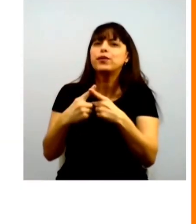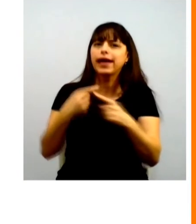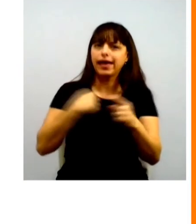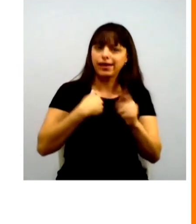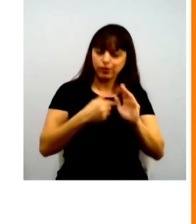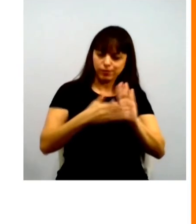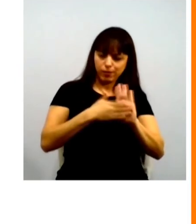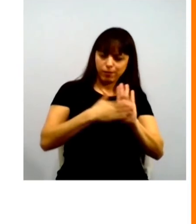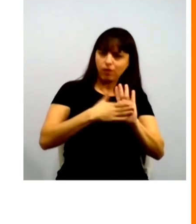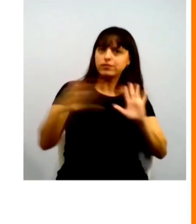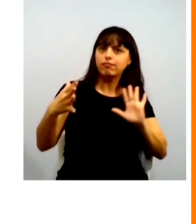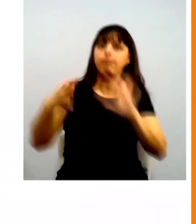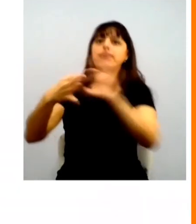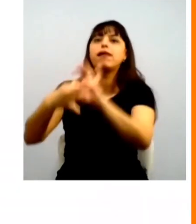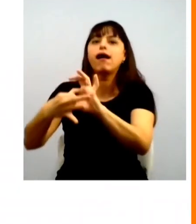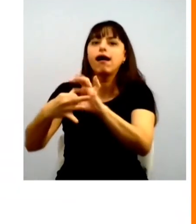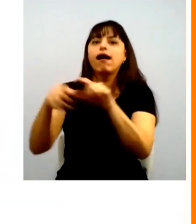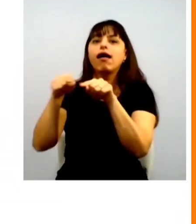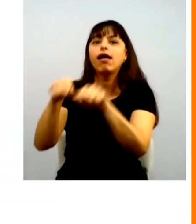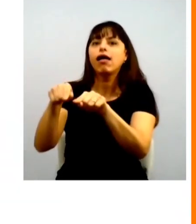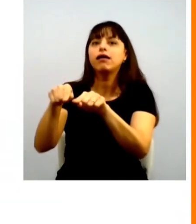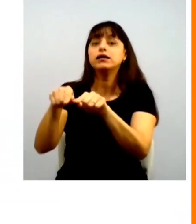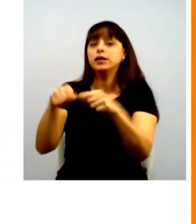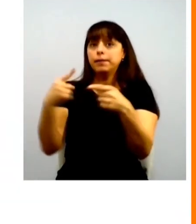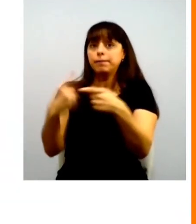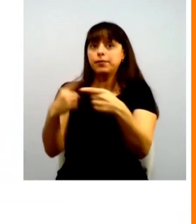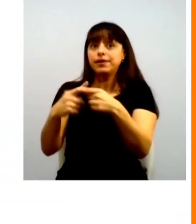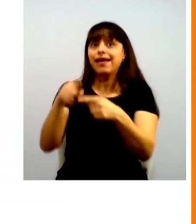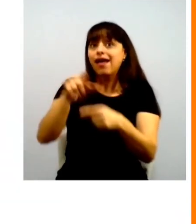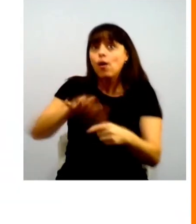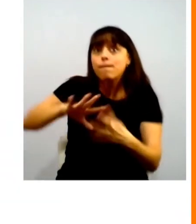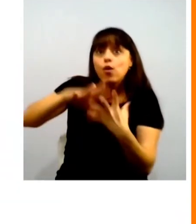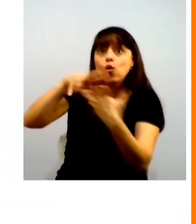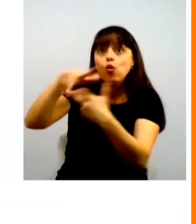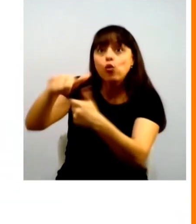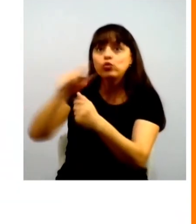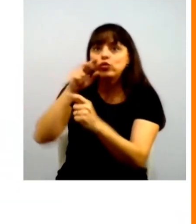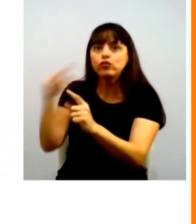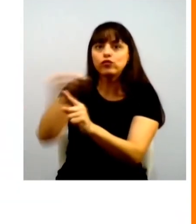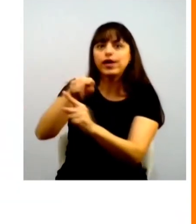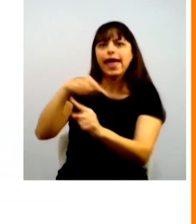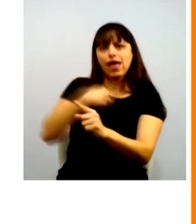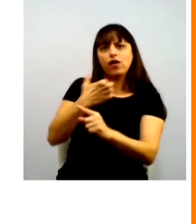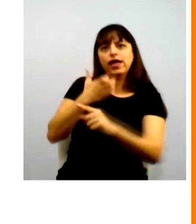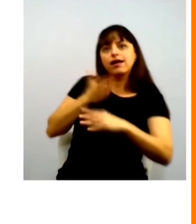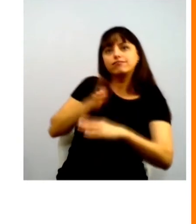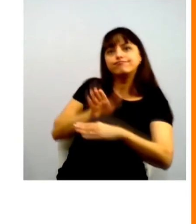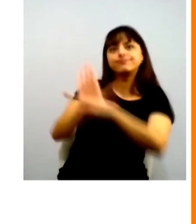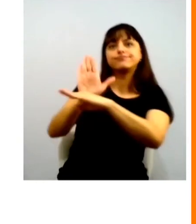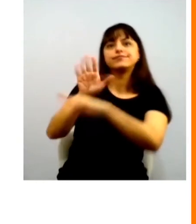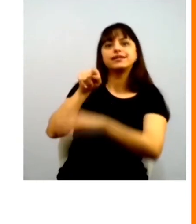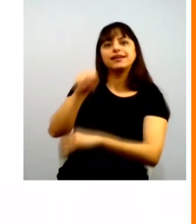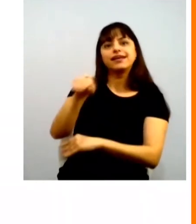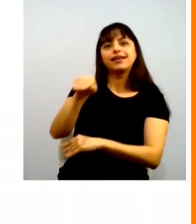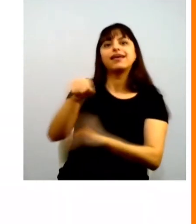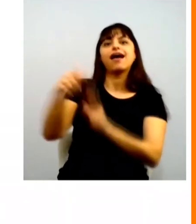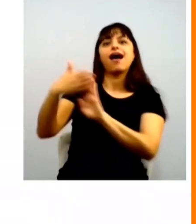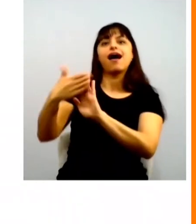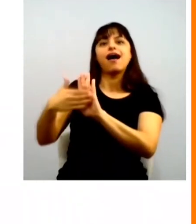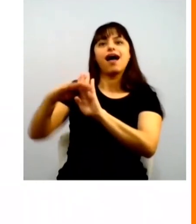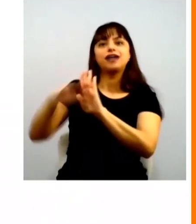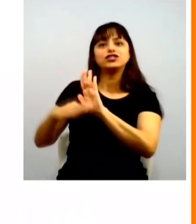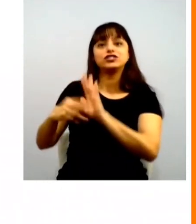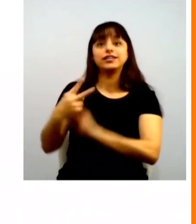faço, na minha realidade, quero que contribuie a esta Agenda 2030. Fíjense bem, os